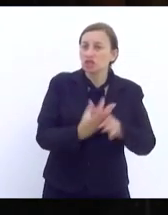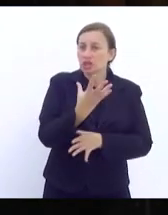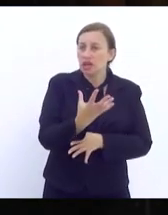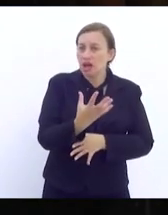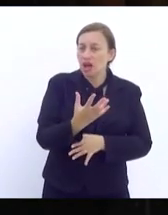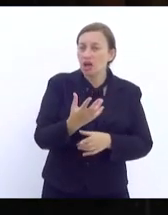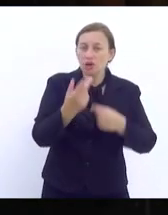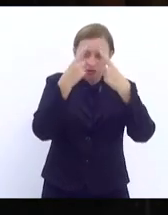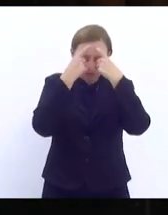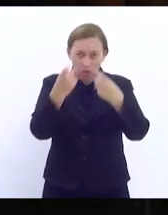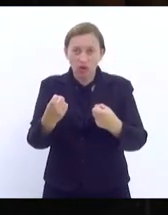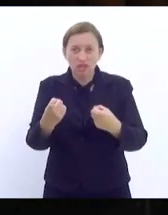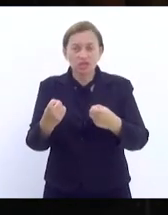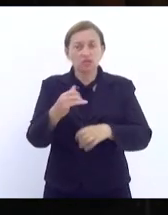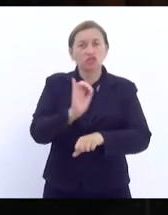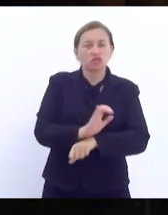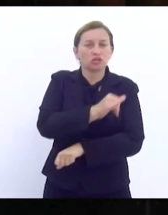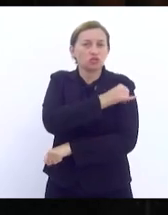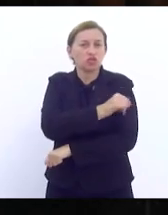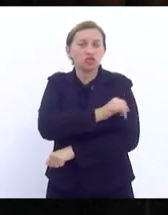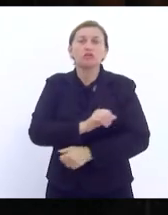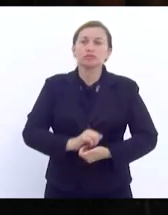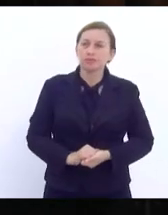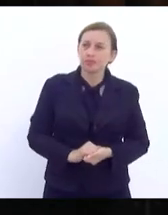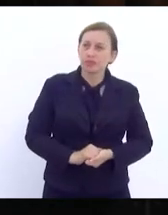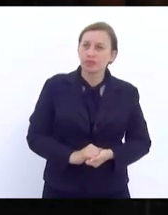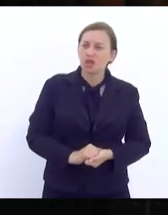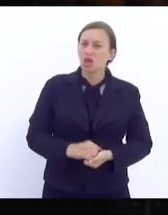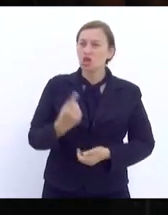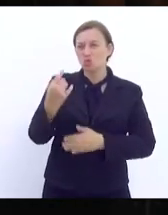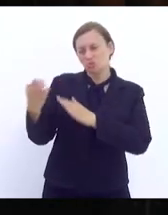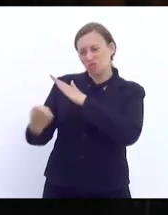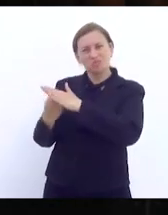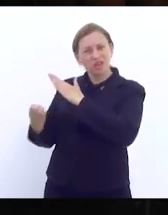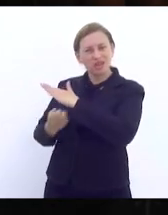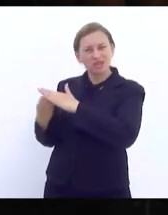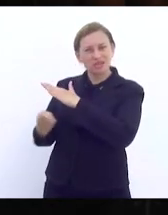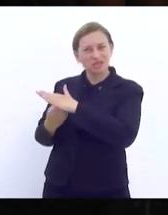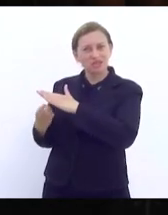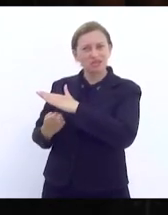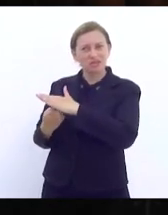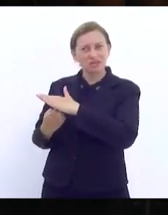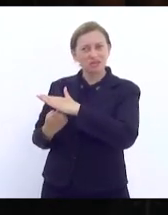violenta no estado do Rio de Janeiro e uma empresa estatal